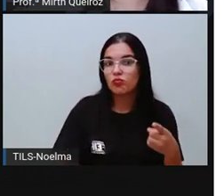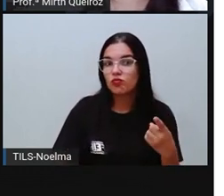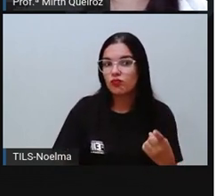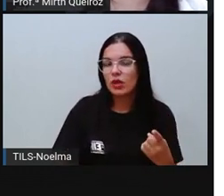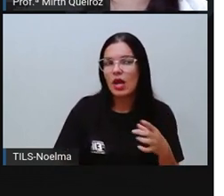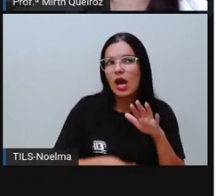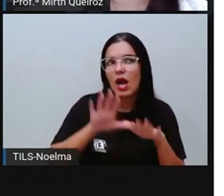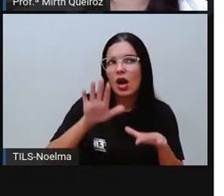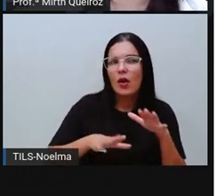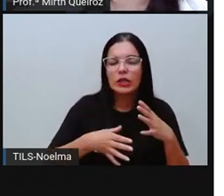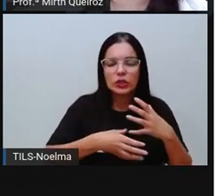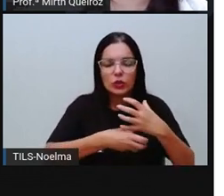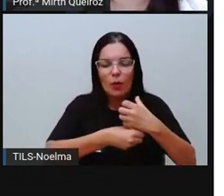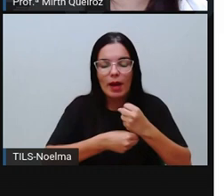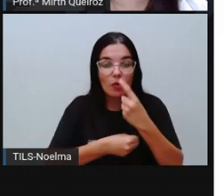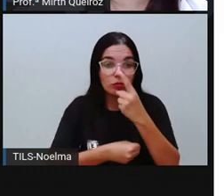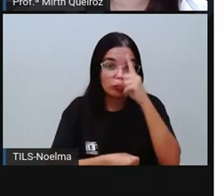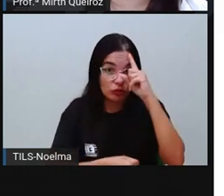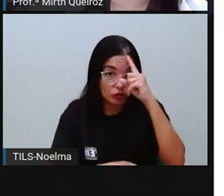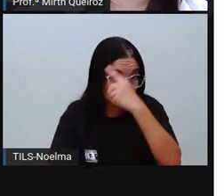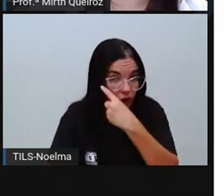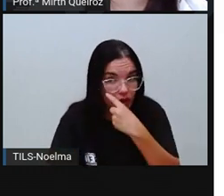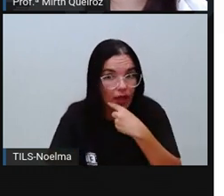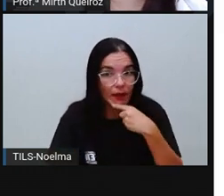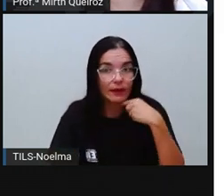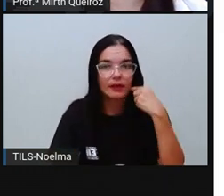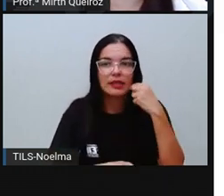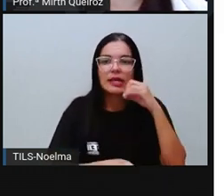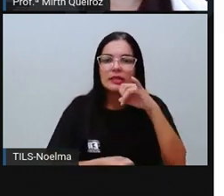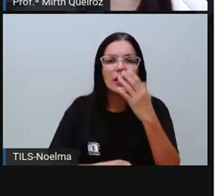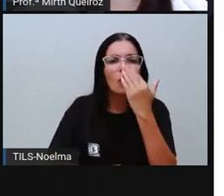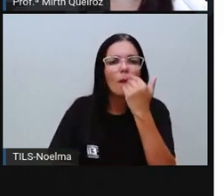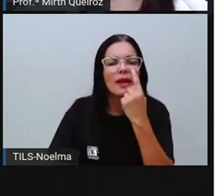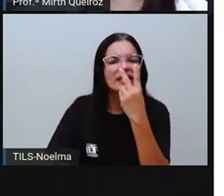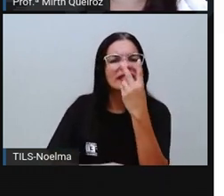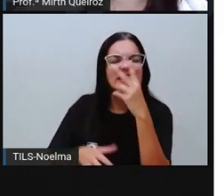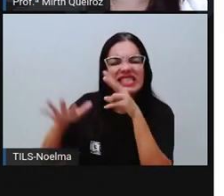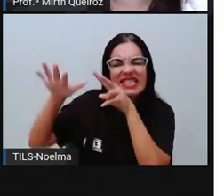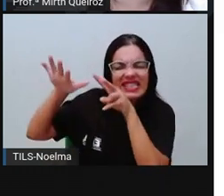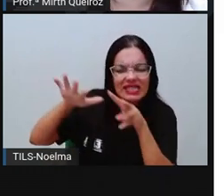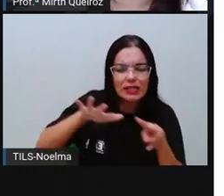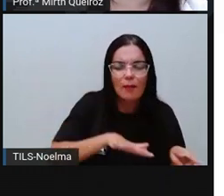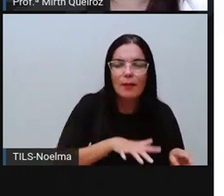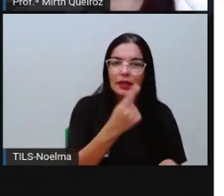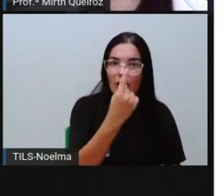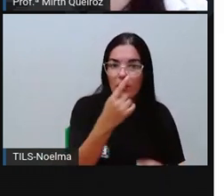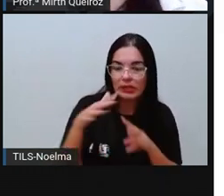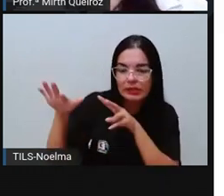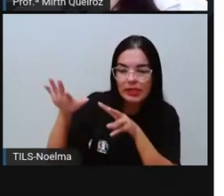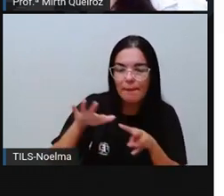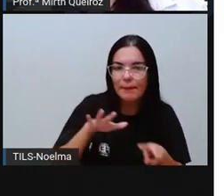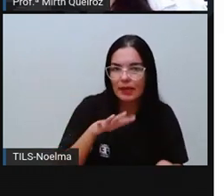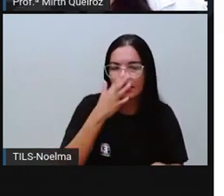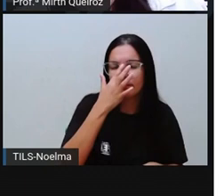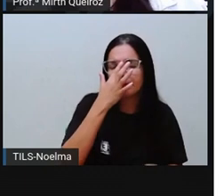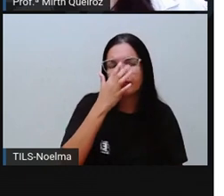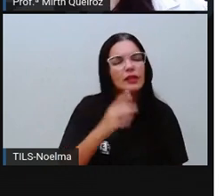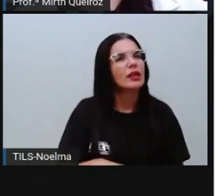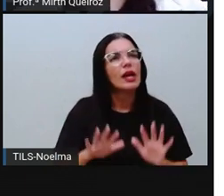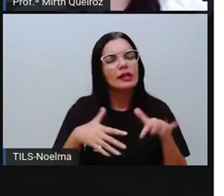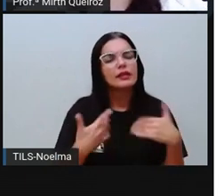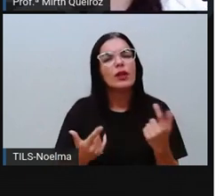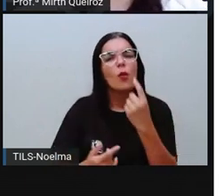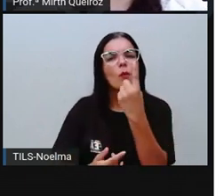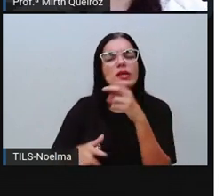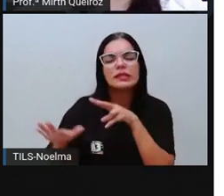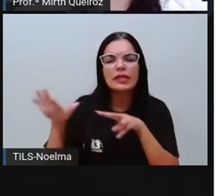um tamanduá bandeira como este em uma semana? Primeira perguntinha: uma semana tem